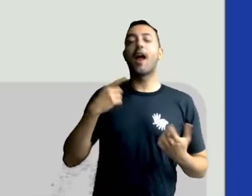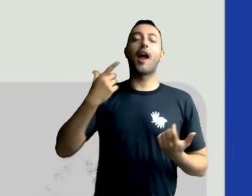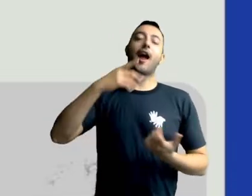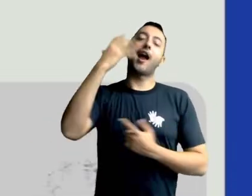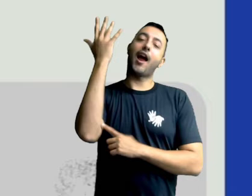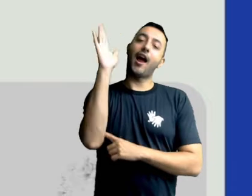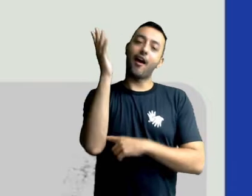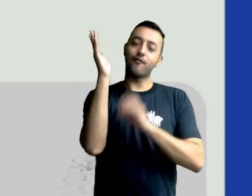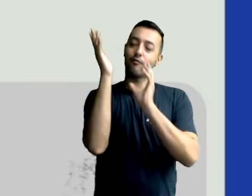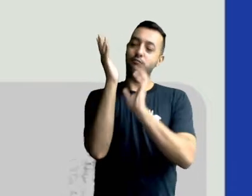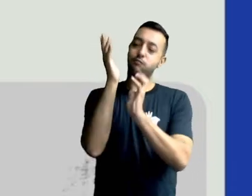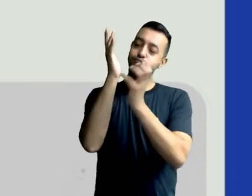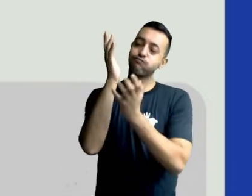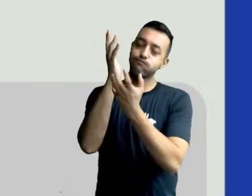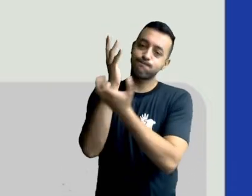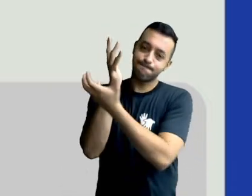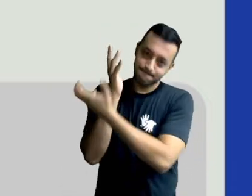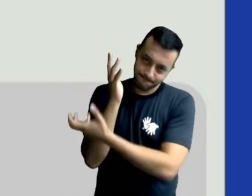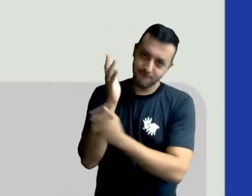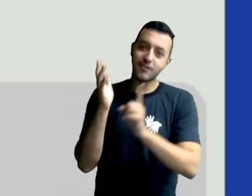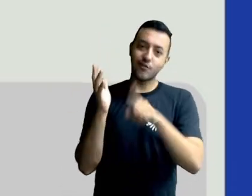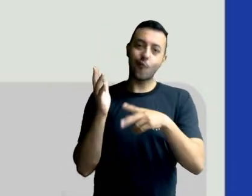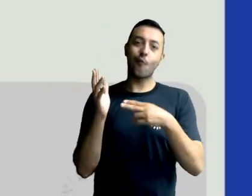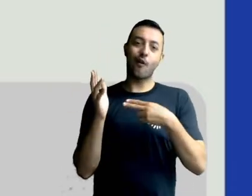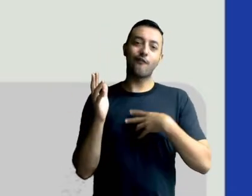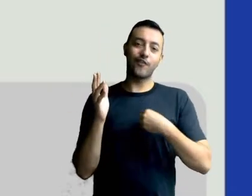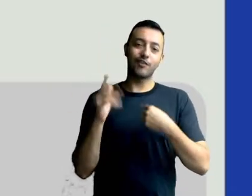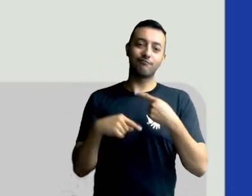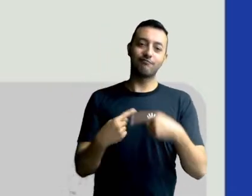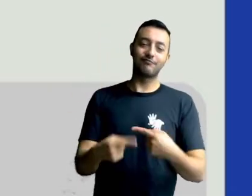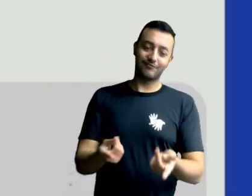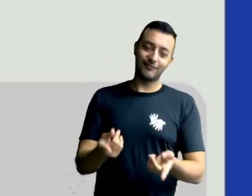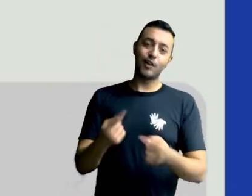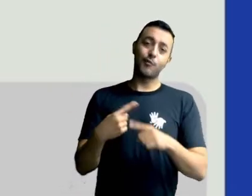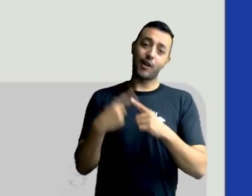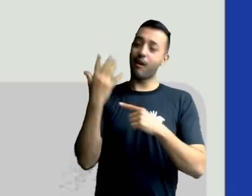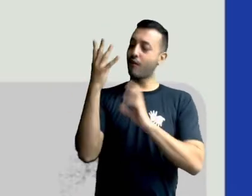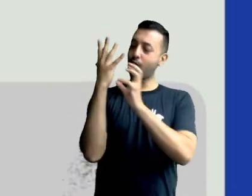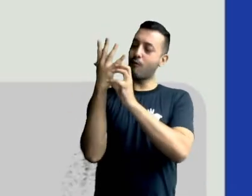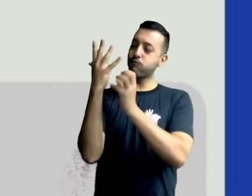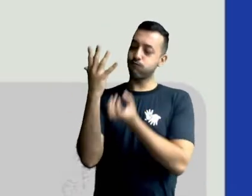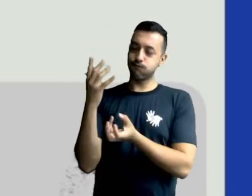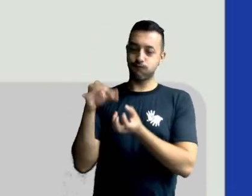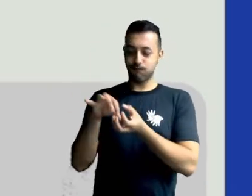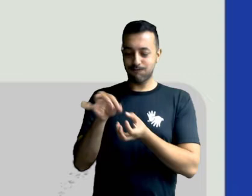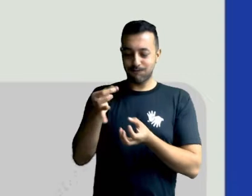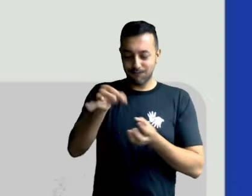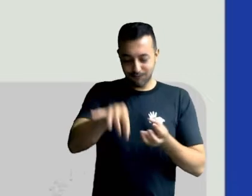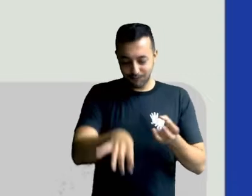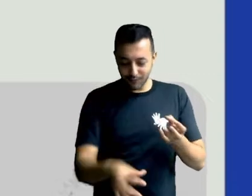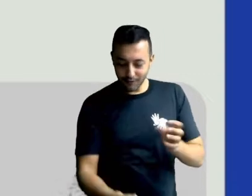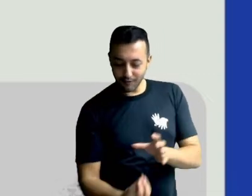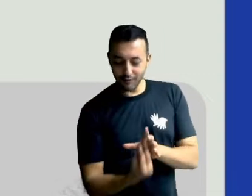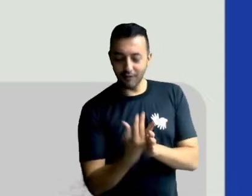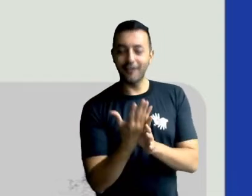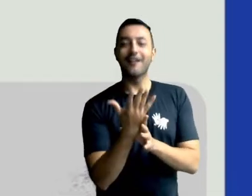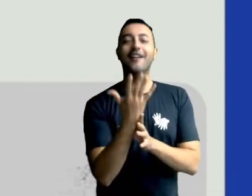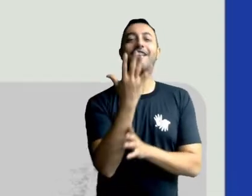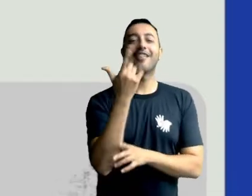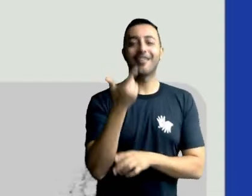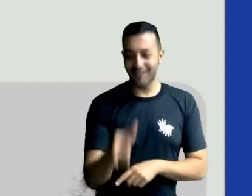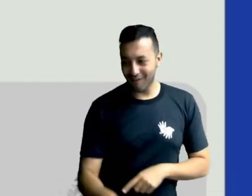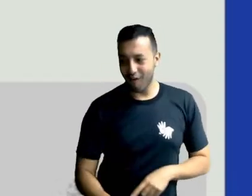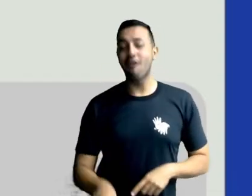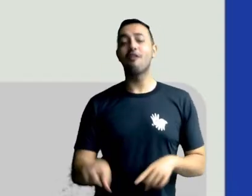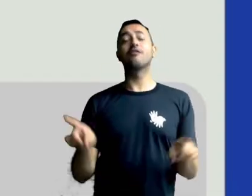frutos, quando a árvore produz frutos, ela vai se reproduzir, porque a sua semente, quando cai na terra, vai gerar uma outra